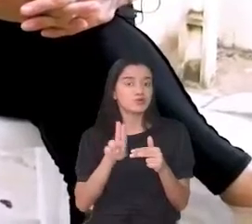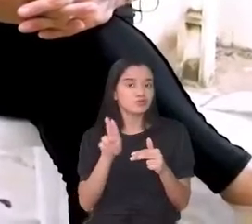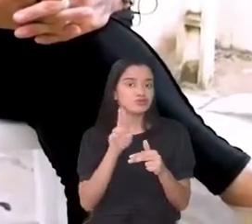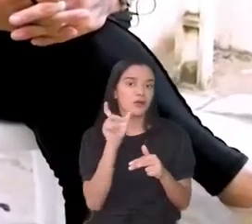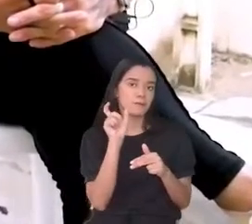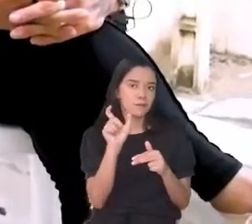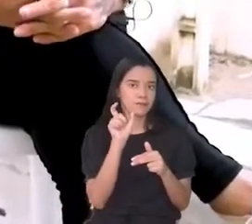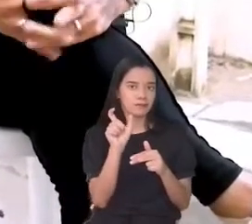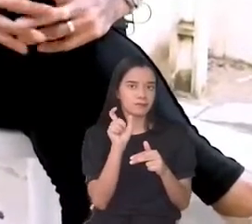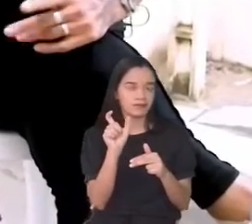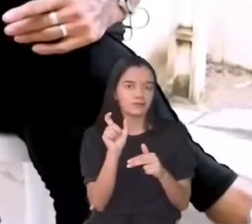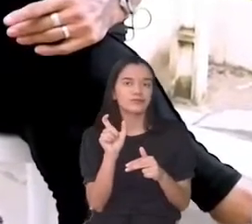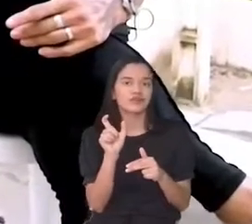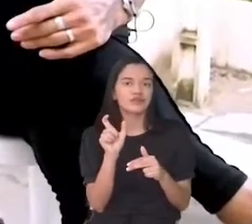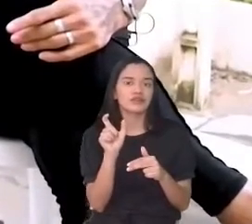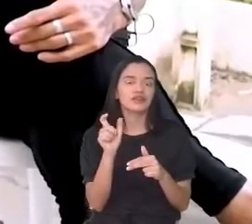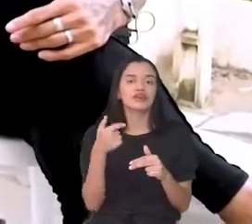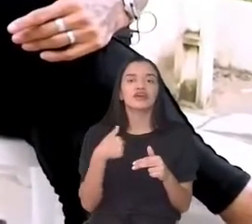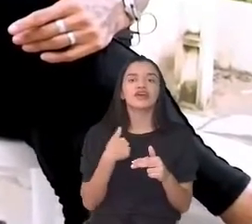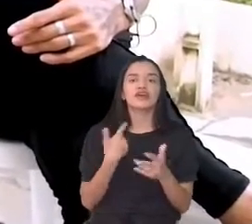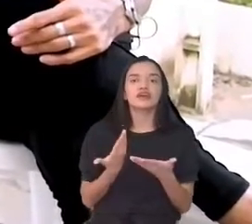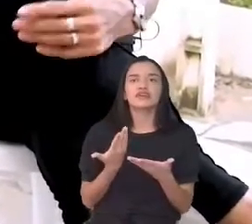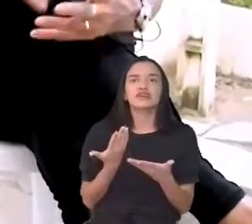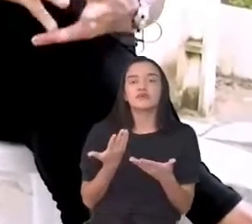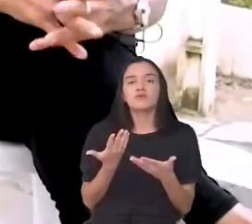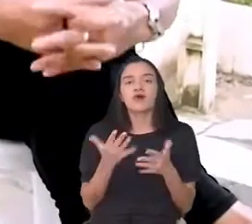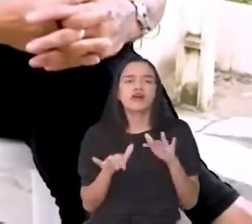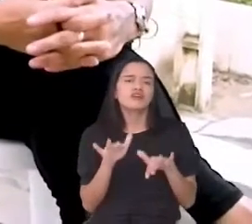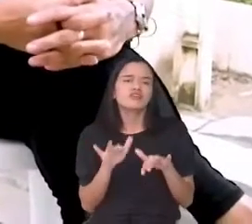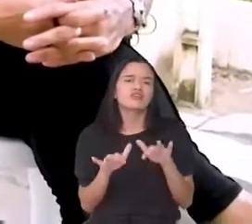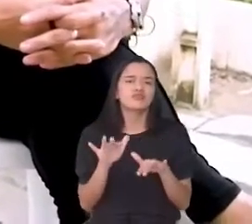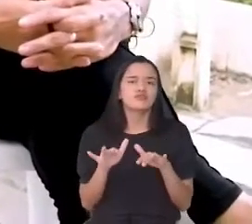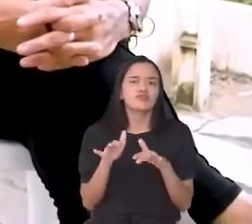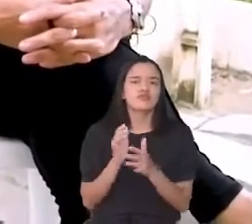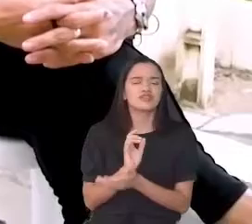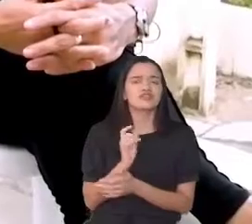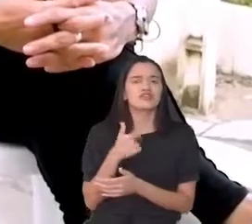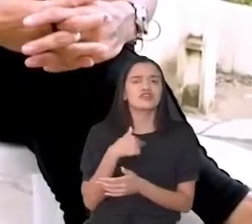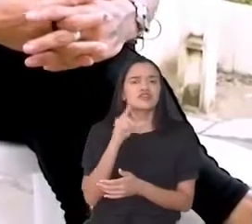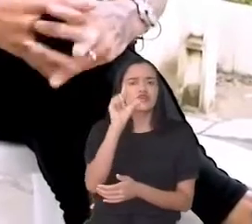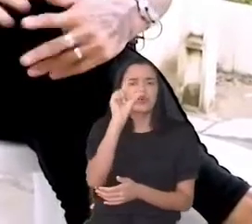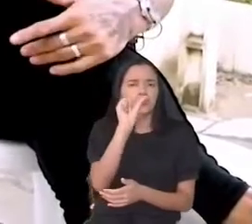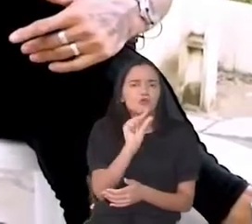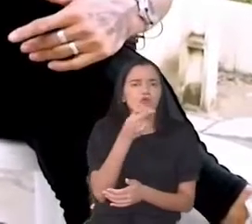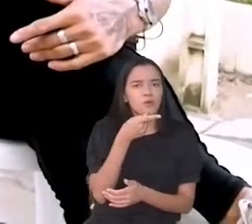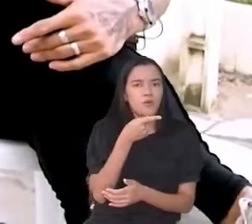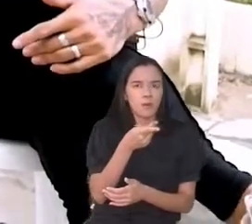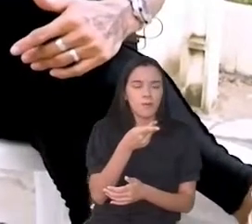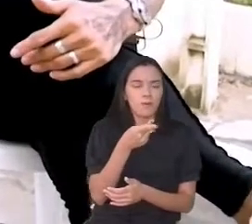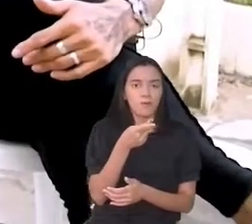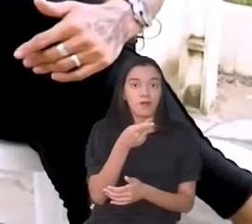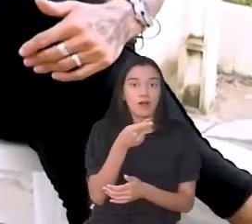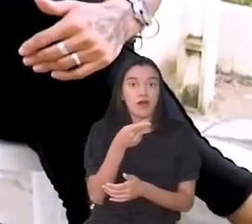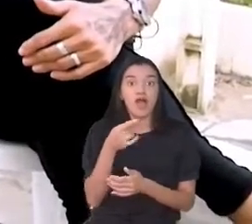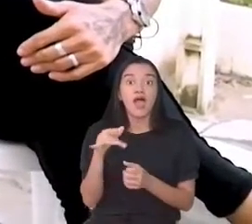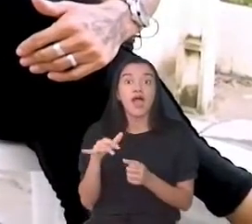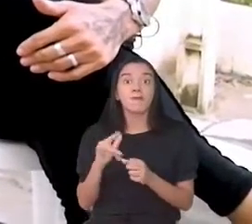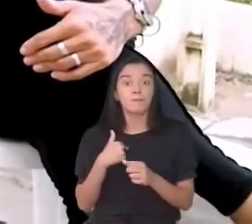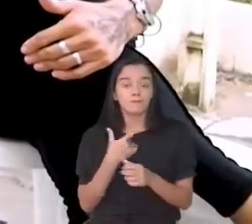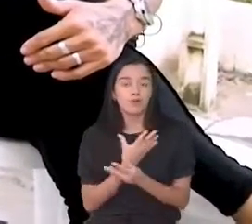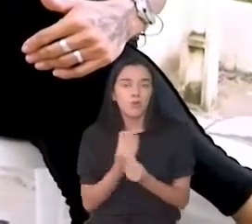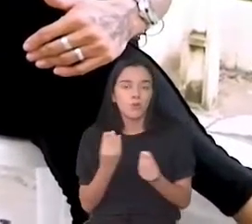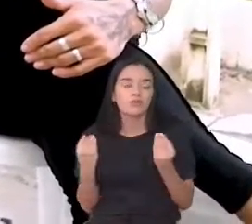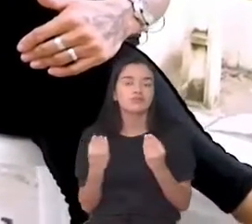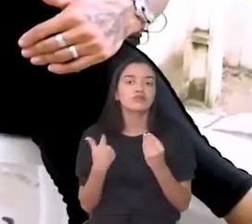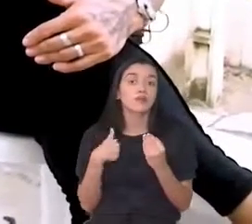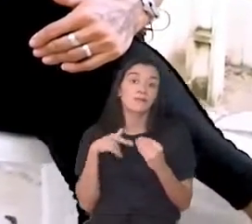palavra. Mas... E o quanto, o pouco, às vezes um pouco que é dito, ele fala muito, não é? Eu digo, inclusive, que a minha arte,